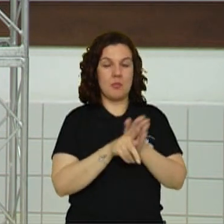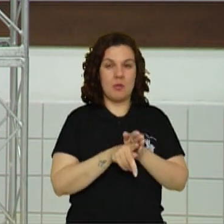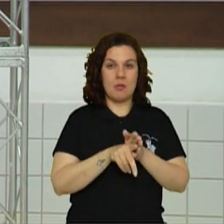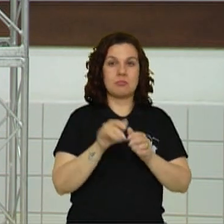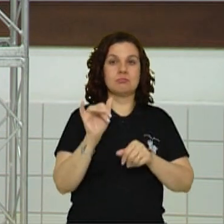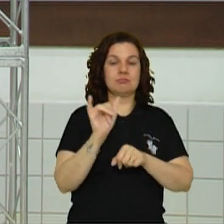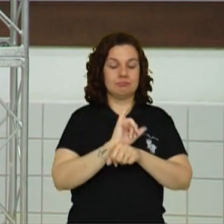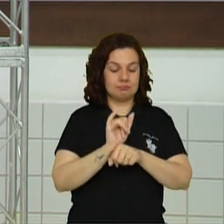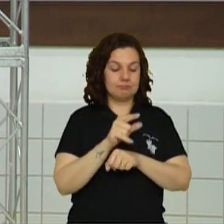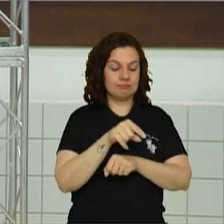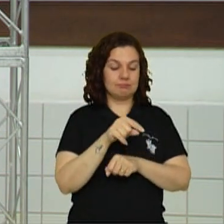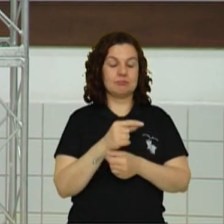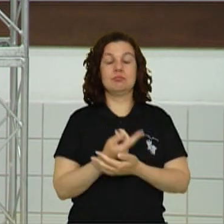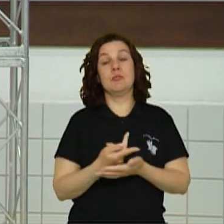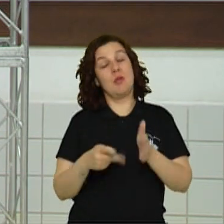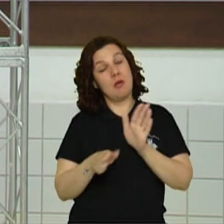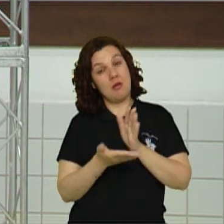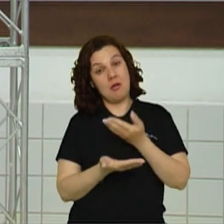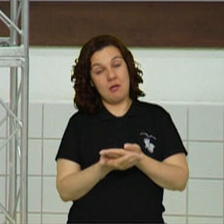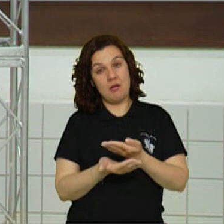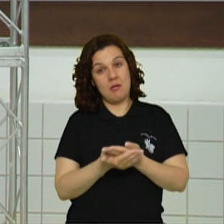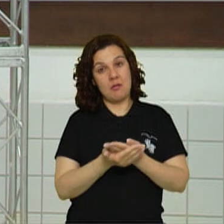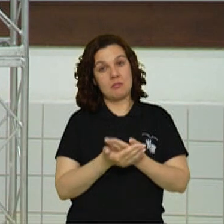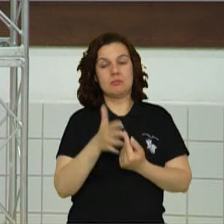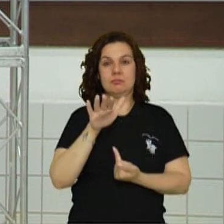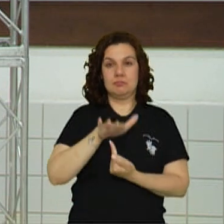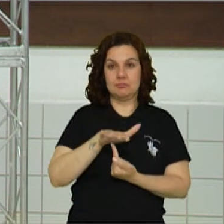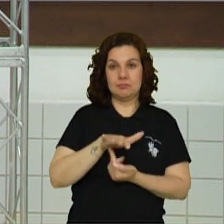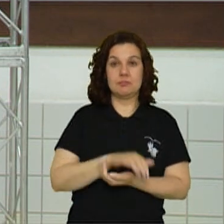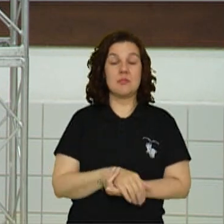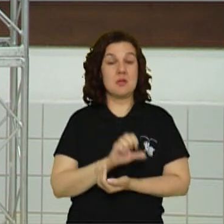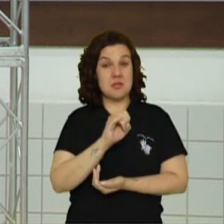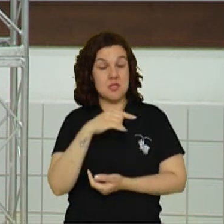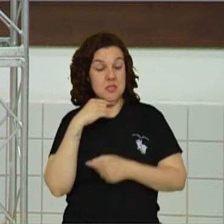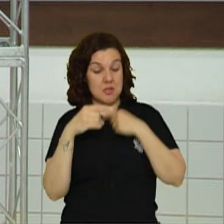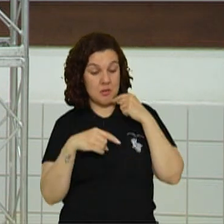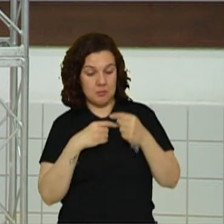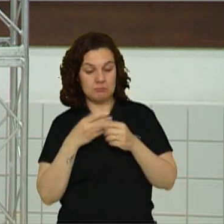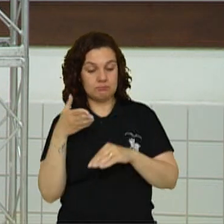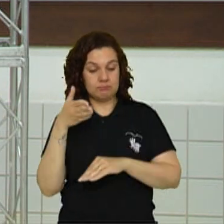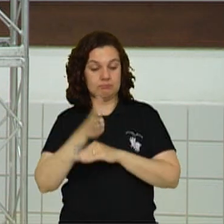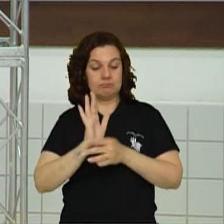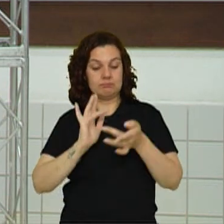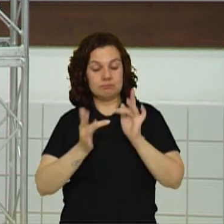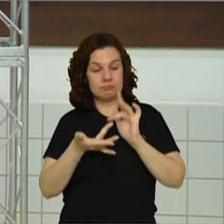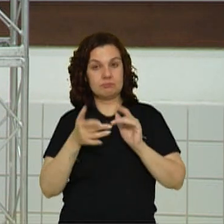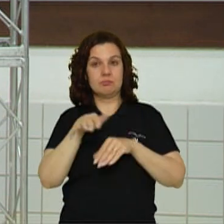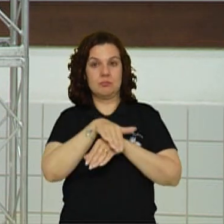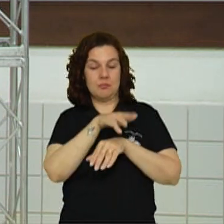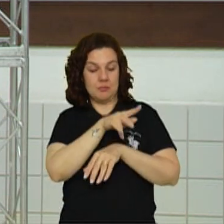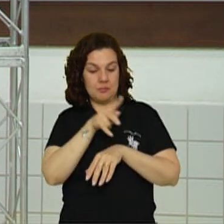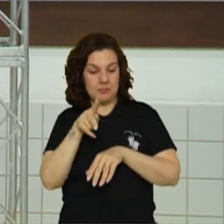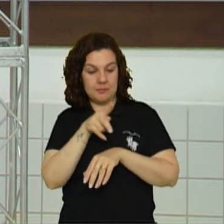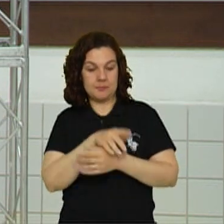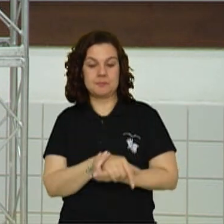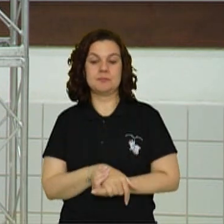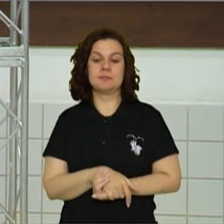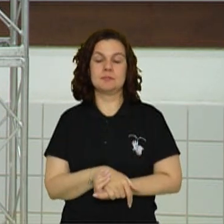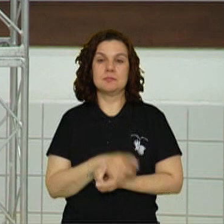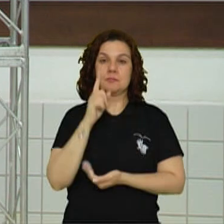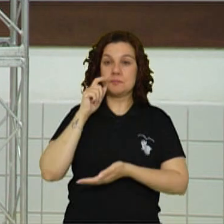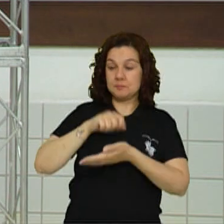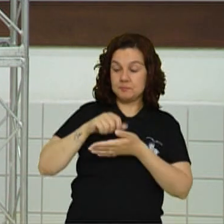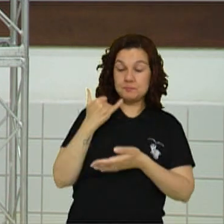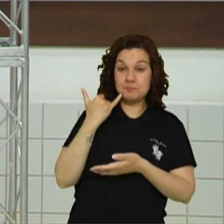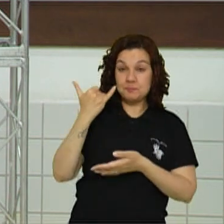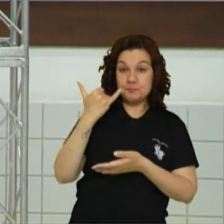Aula Paraná, todas as aulas estão disponíveis para você lá. Qualquer dúvida, entre em contato com o seu professor, escreve lá no mural para ele, dá